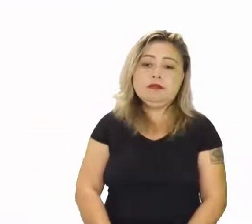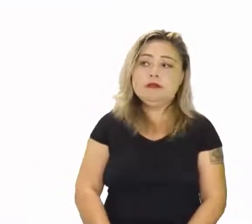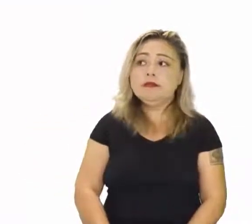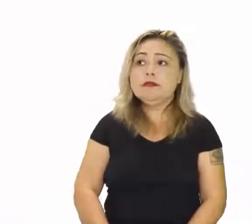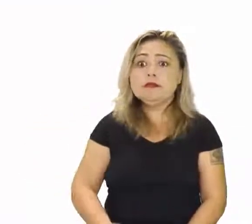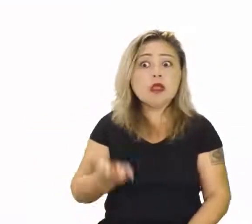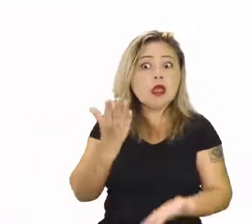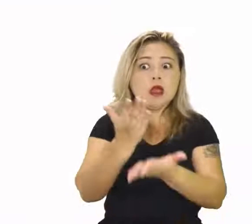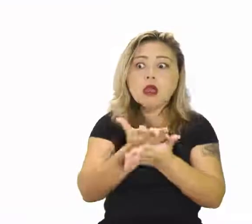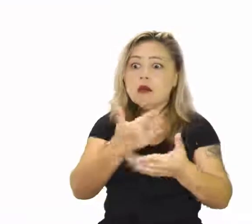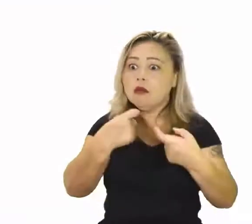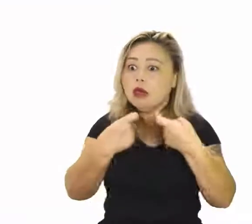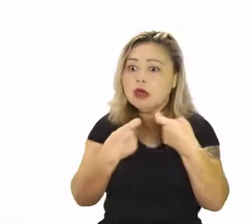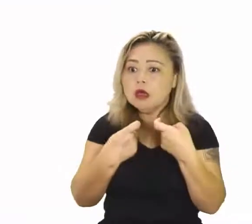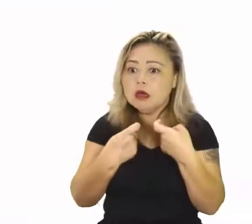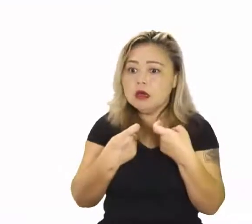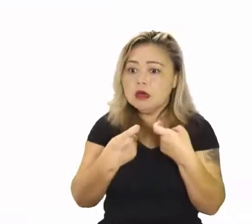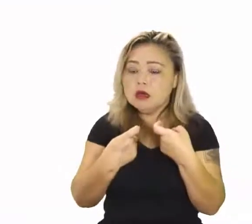Acabou a guerra.